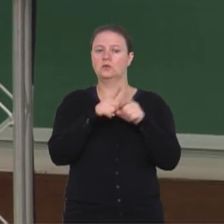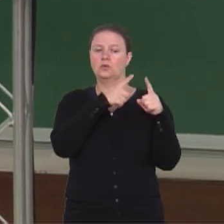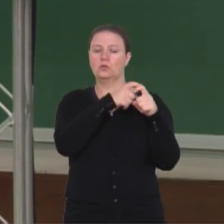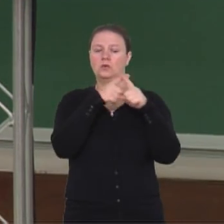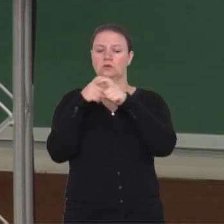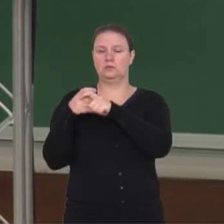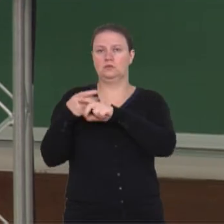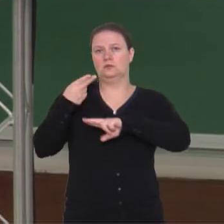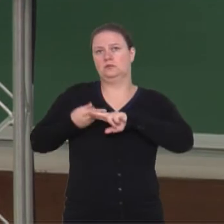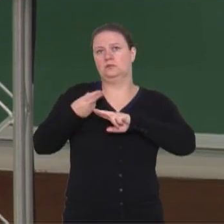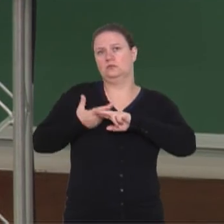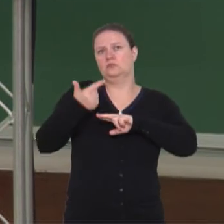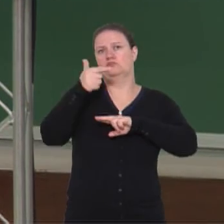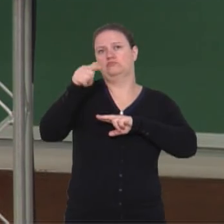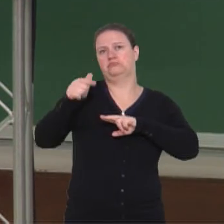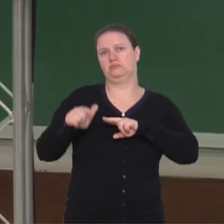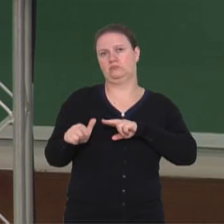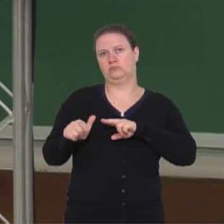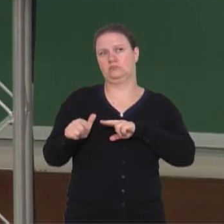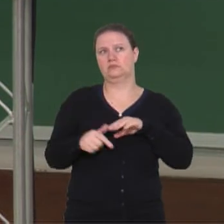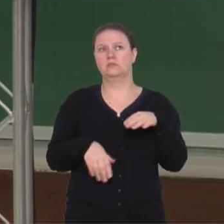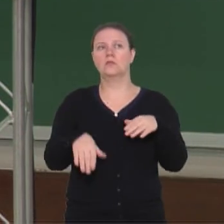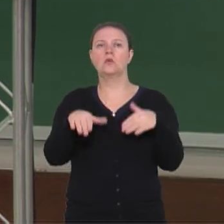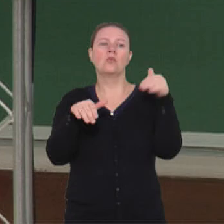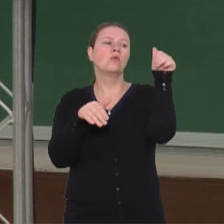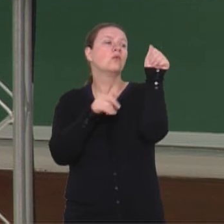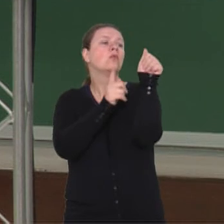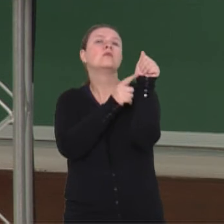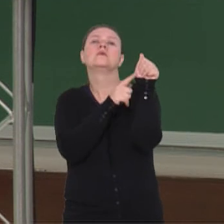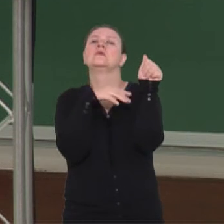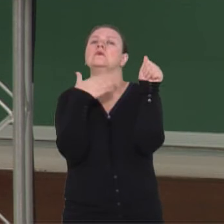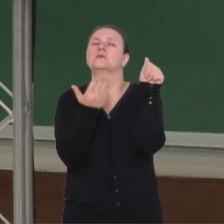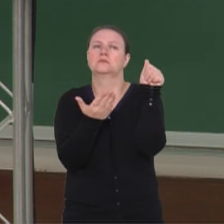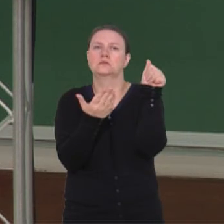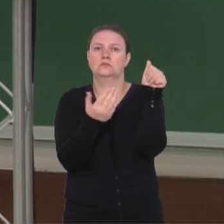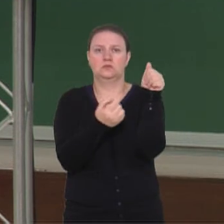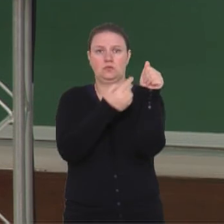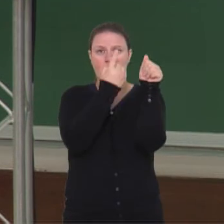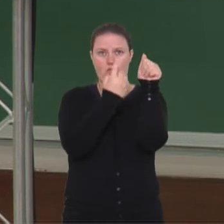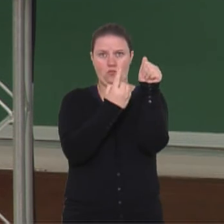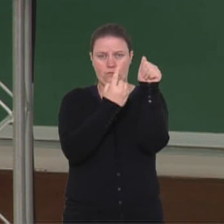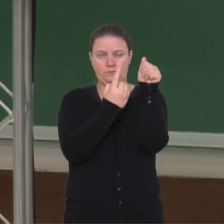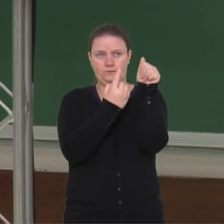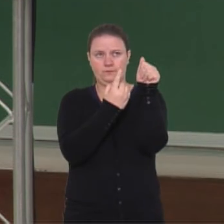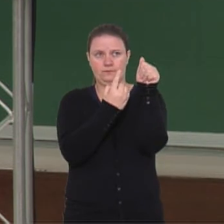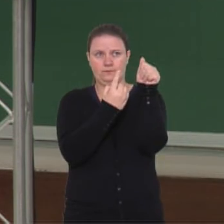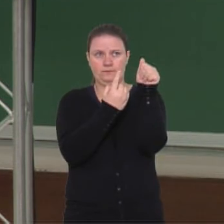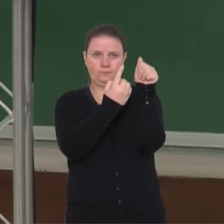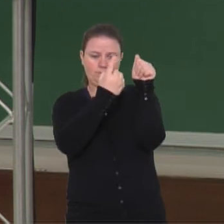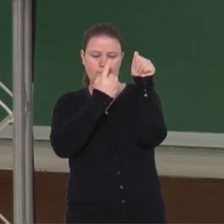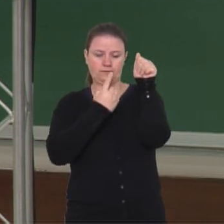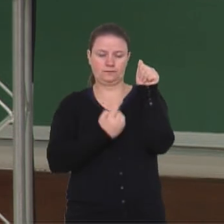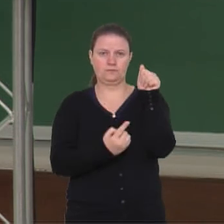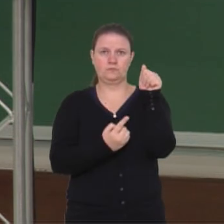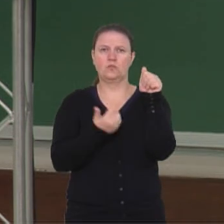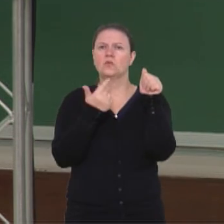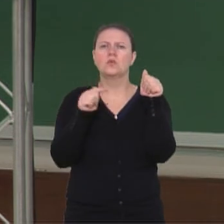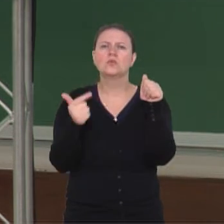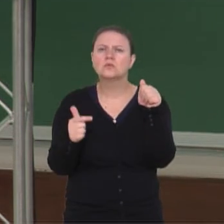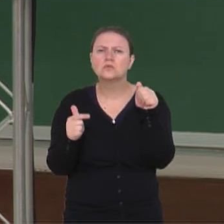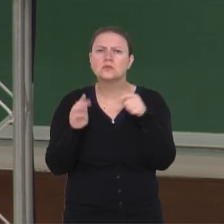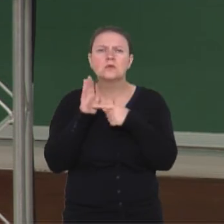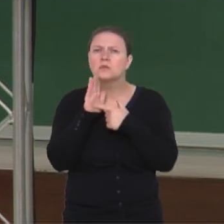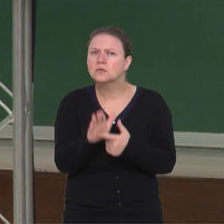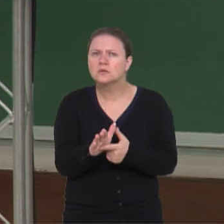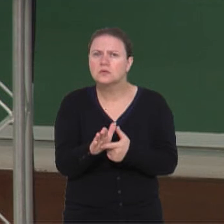para outros também. Vai pegar coeficiente A. Quem é o coeficiente A daqui? 1. Colocou à frente. O professor, não está aí. Não